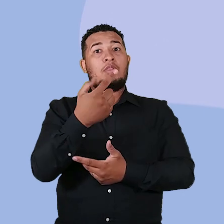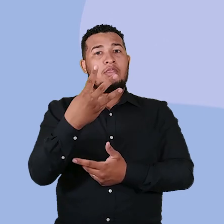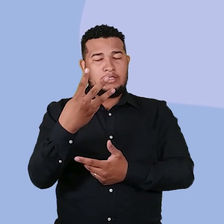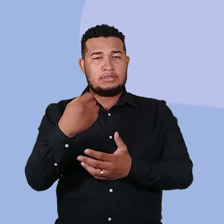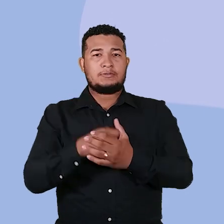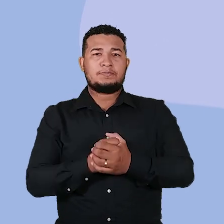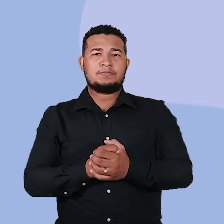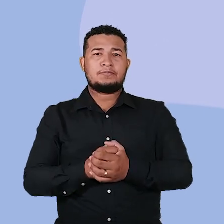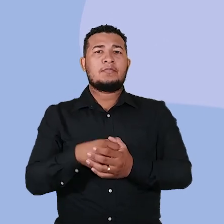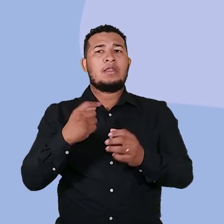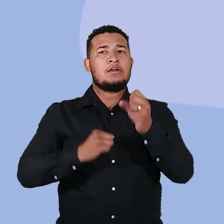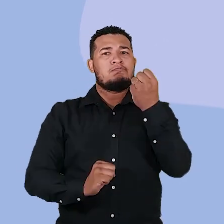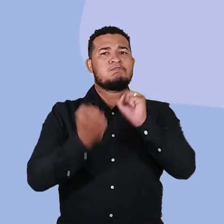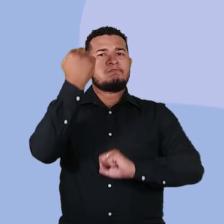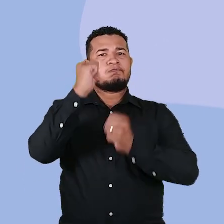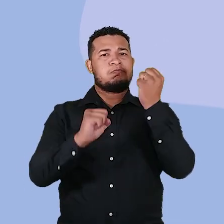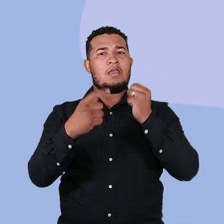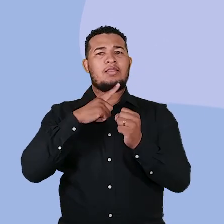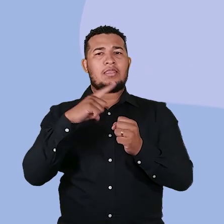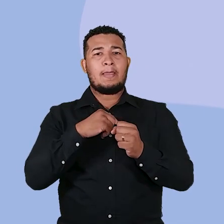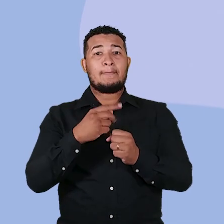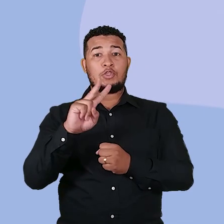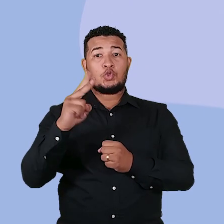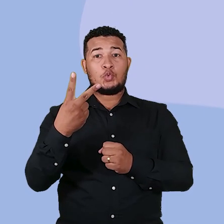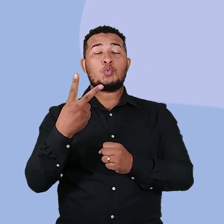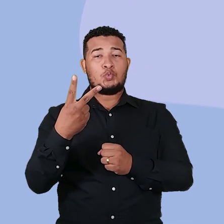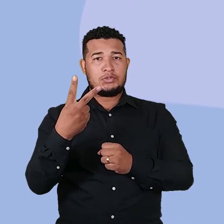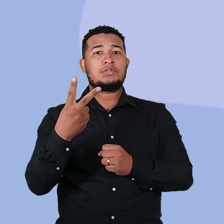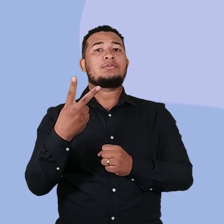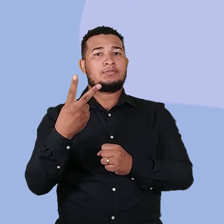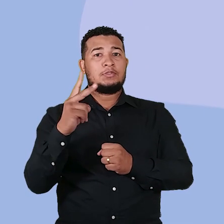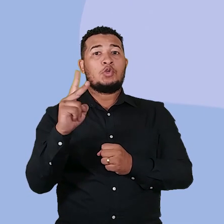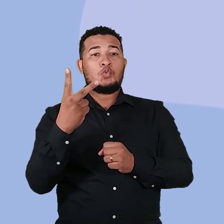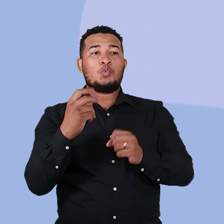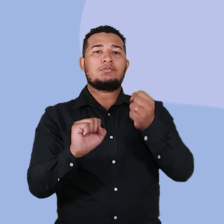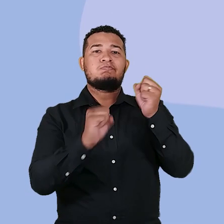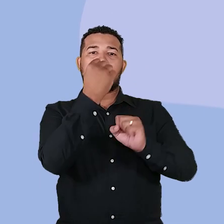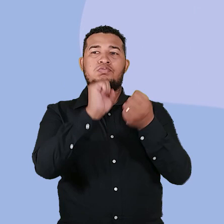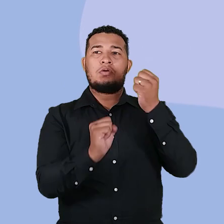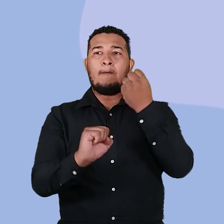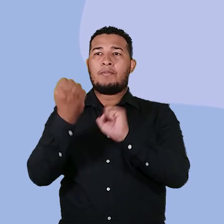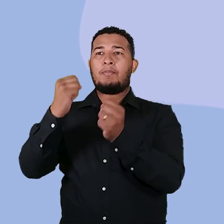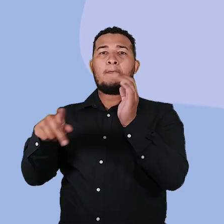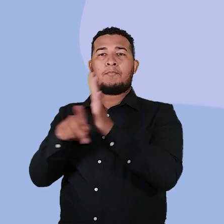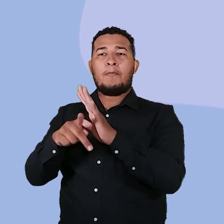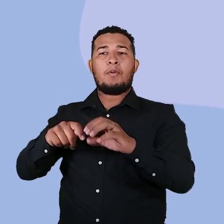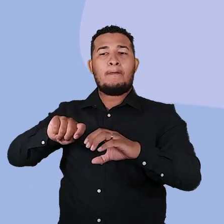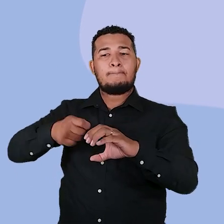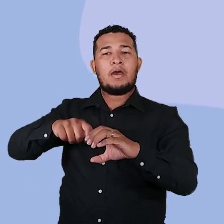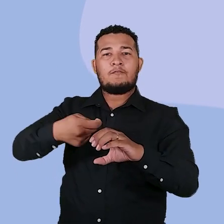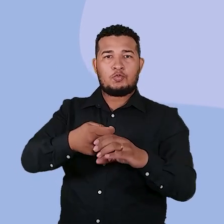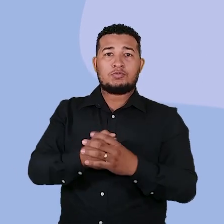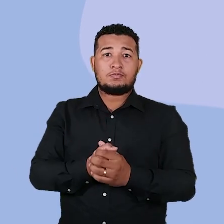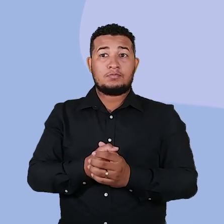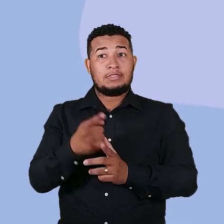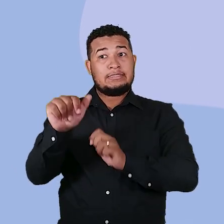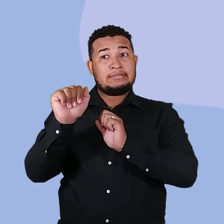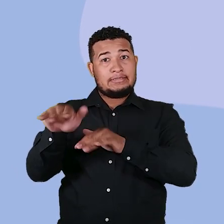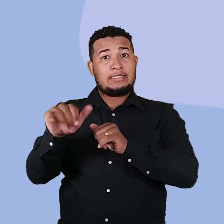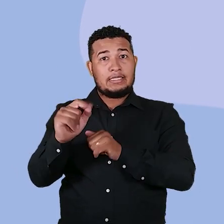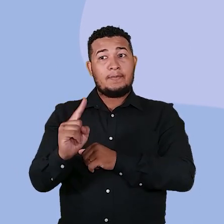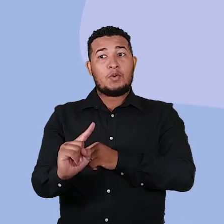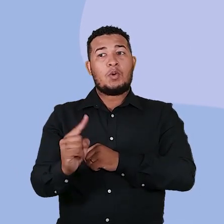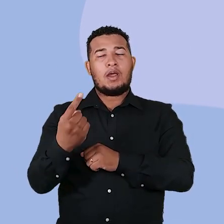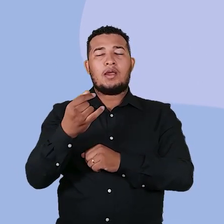2013 uma fábrica de parafusos possui duas máquinas 12 para a produção de certo tipo de parafuso